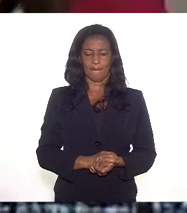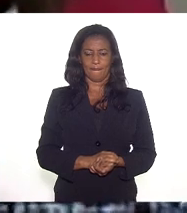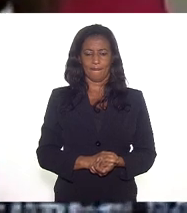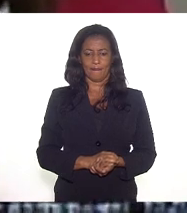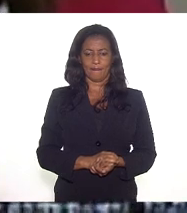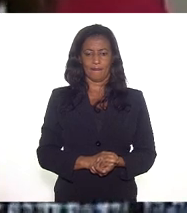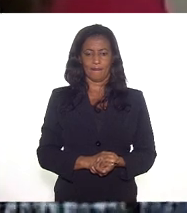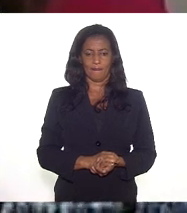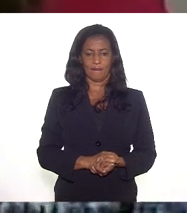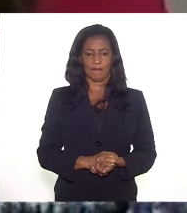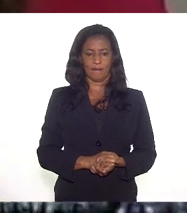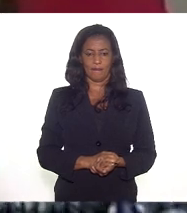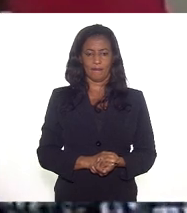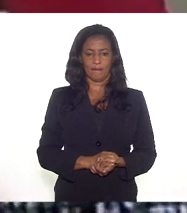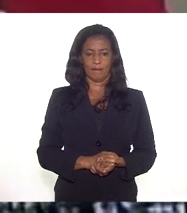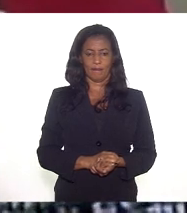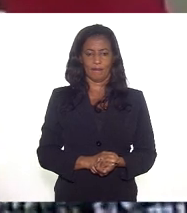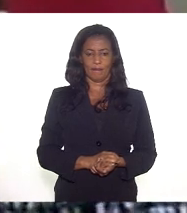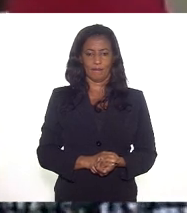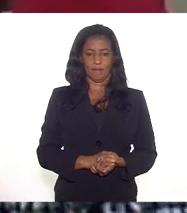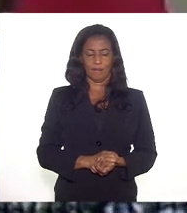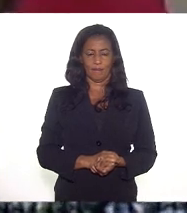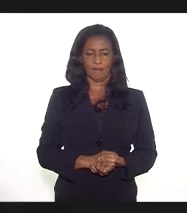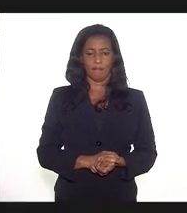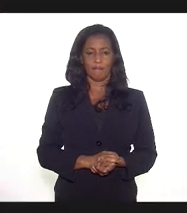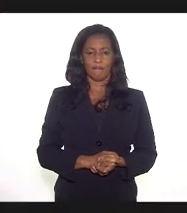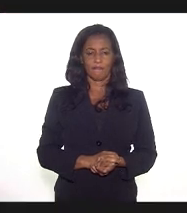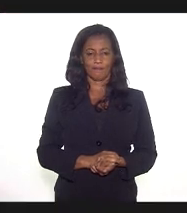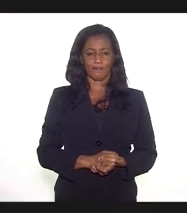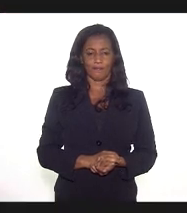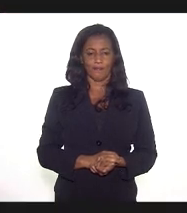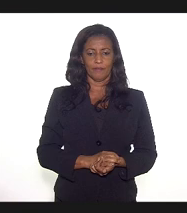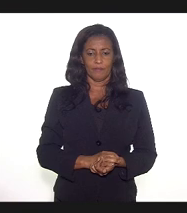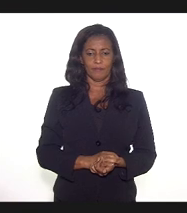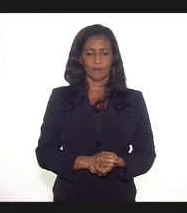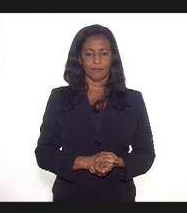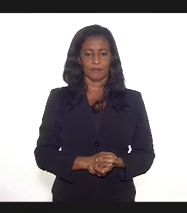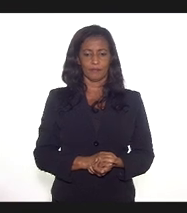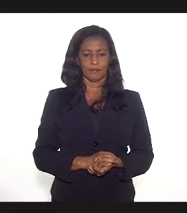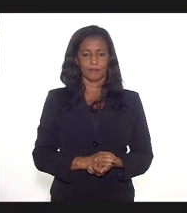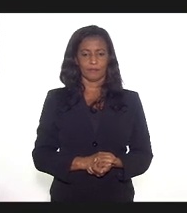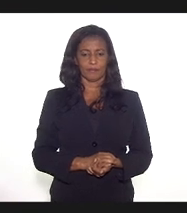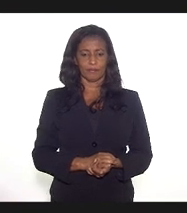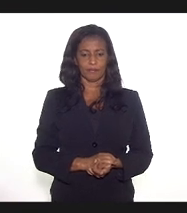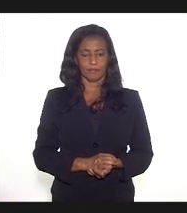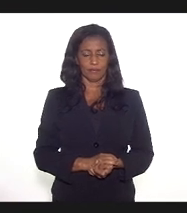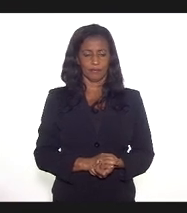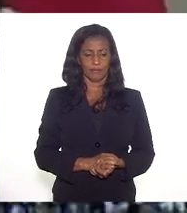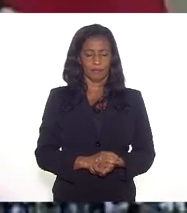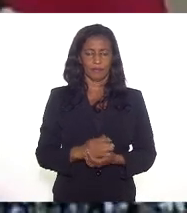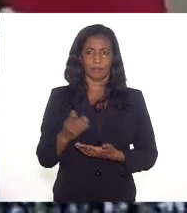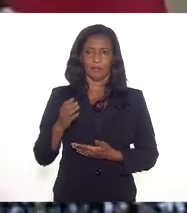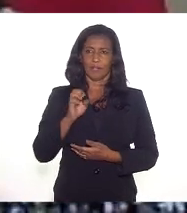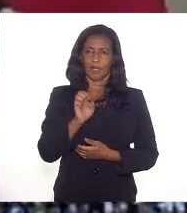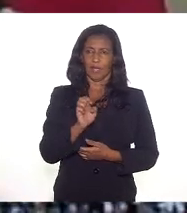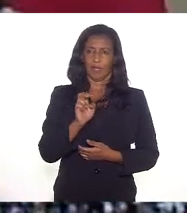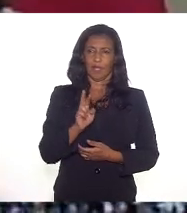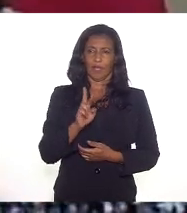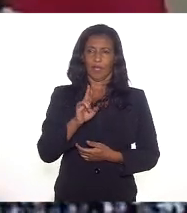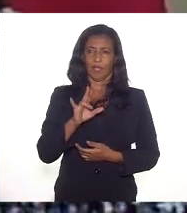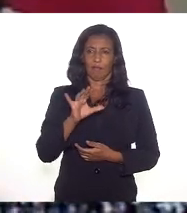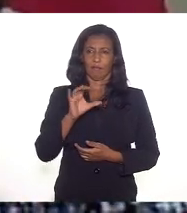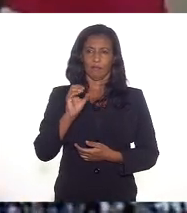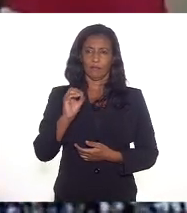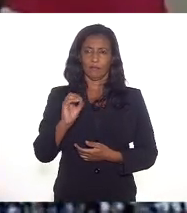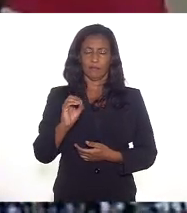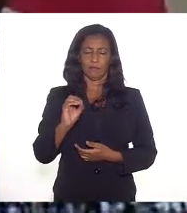Vossa Excelência tem... Deputado Eurico Júnior presente. Um minuto, deputado Valdeque. Deputado Eurico Júnior, Vossa